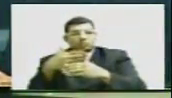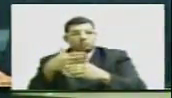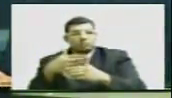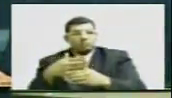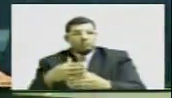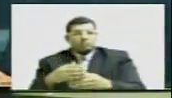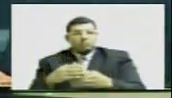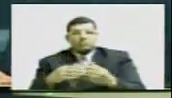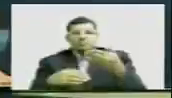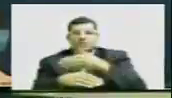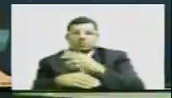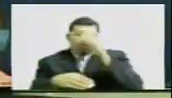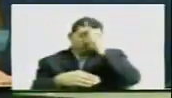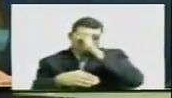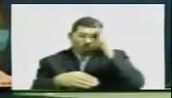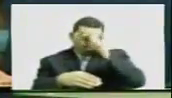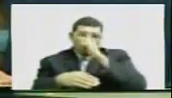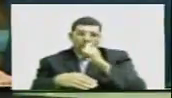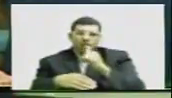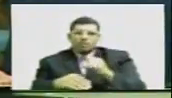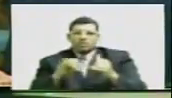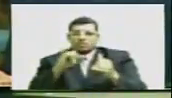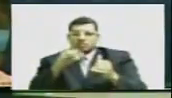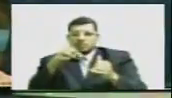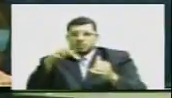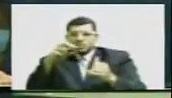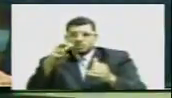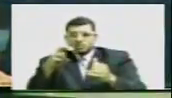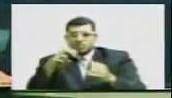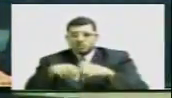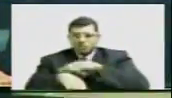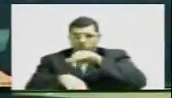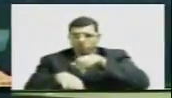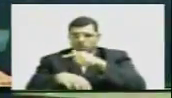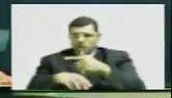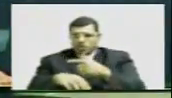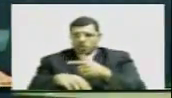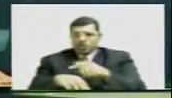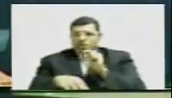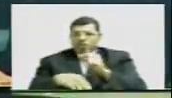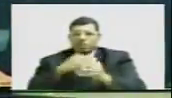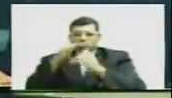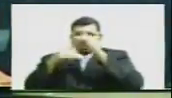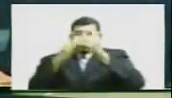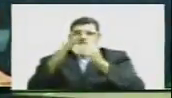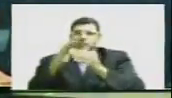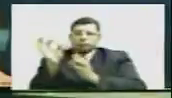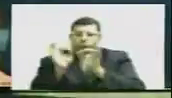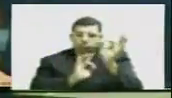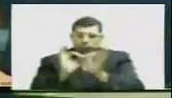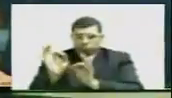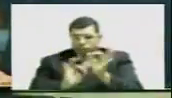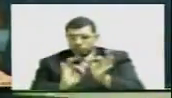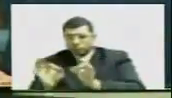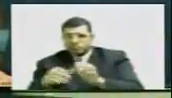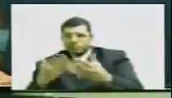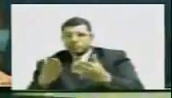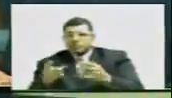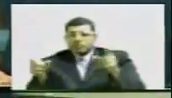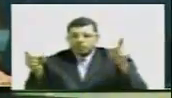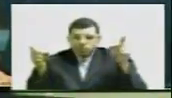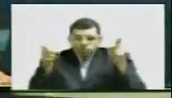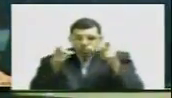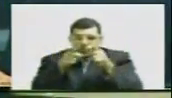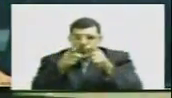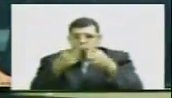estatística que beira o ridículo de 175 horas para um desembaraço de um produto seja